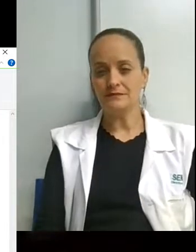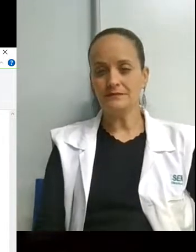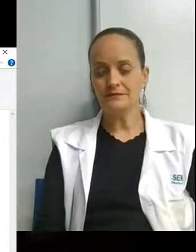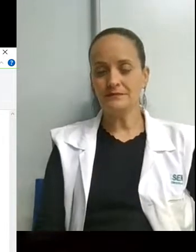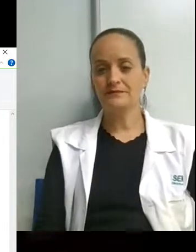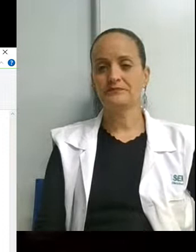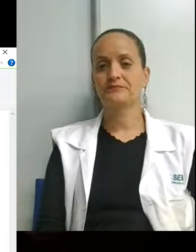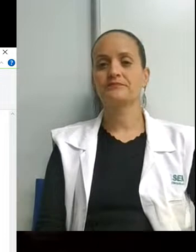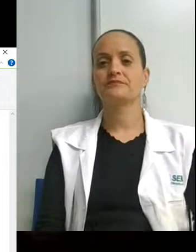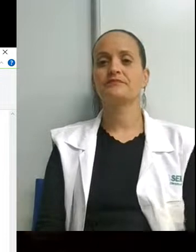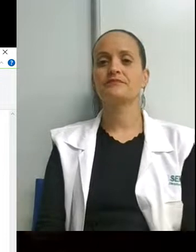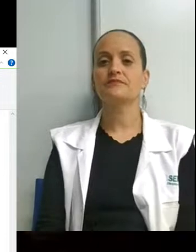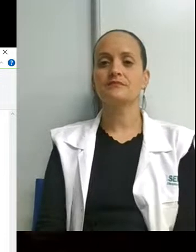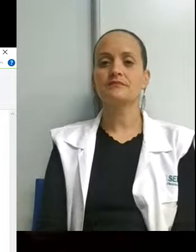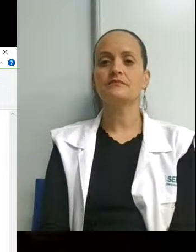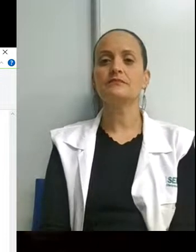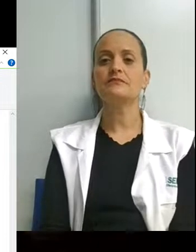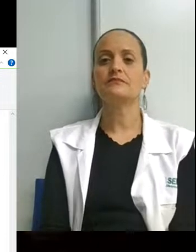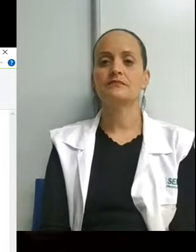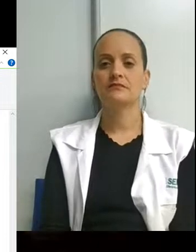200,34 vezes